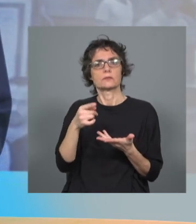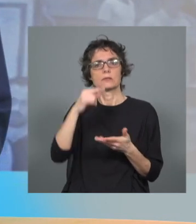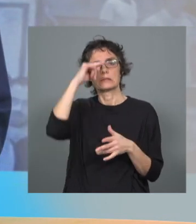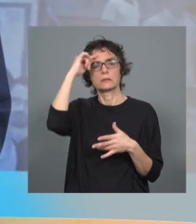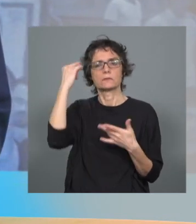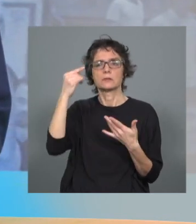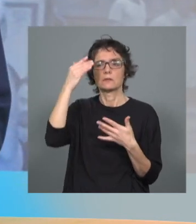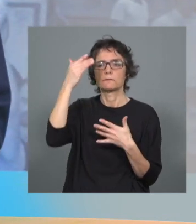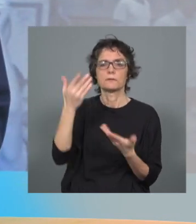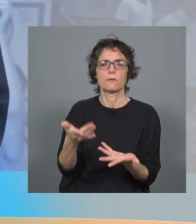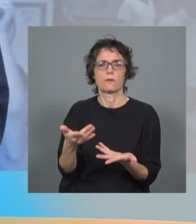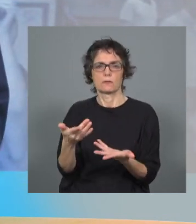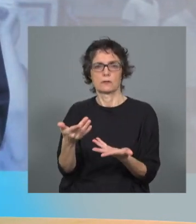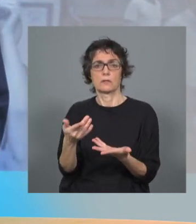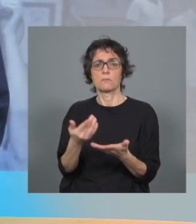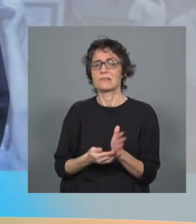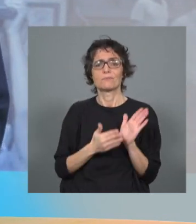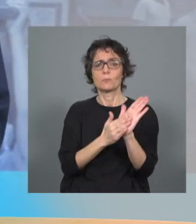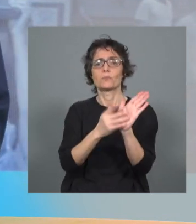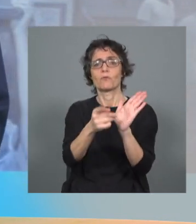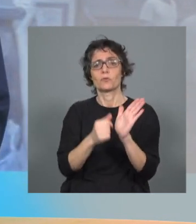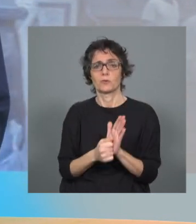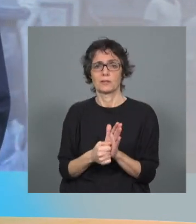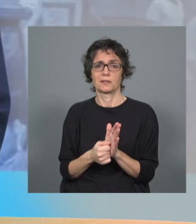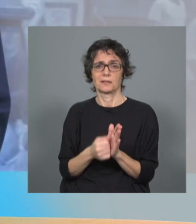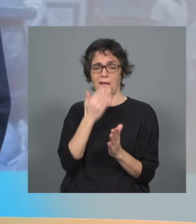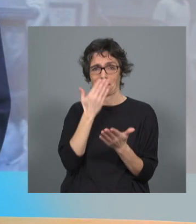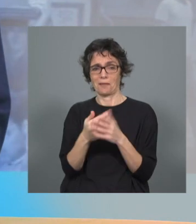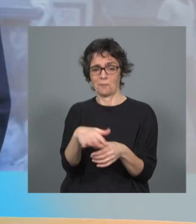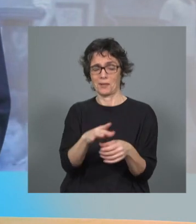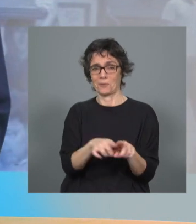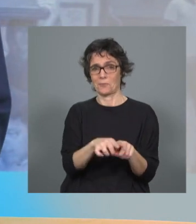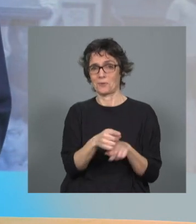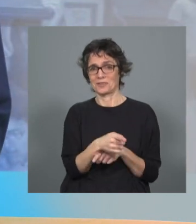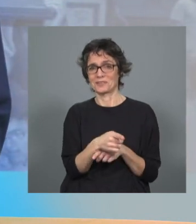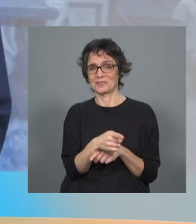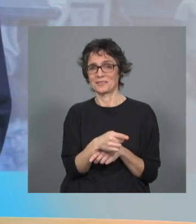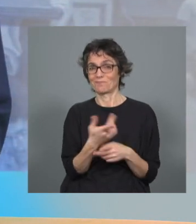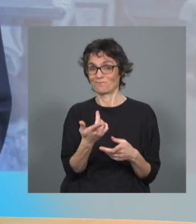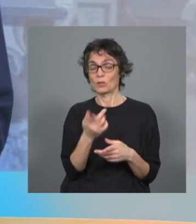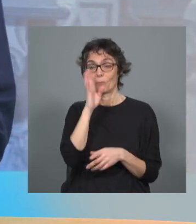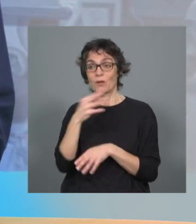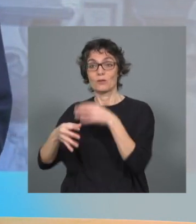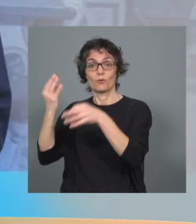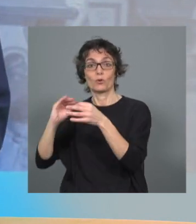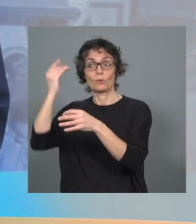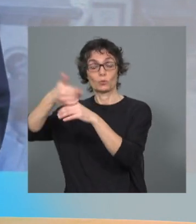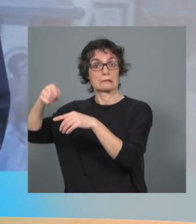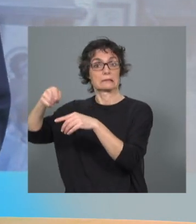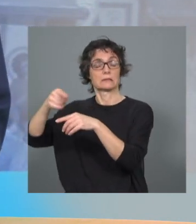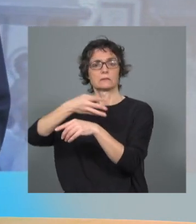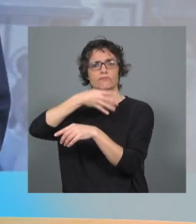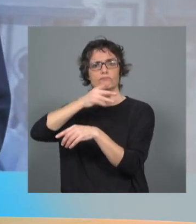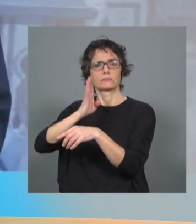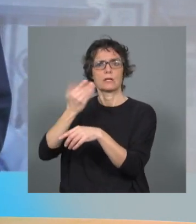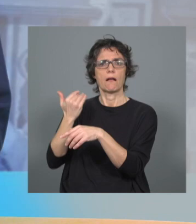e, sobretudo, mostra também que este é um processo político. Quer dizer, se o Tribunal Constitucional tivesse dito não há problema nenhum com esta lei, não